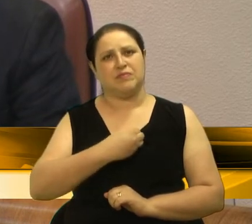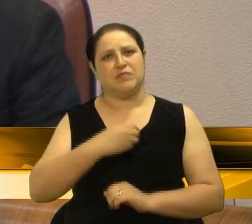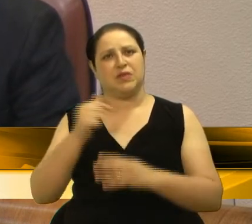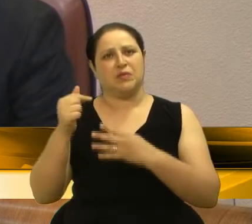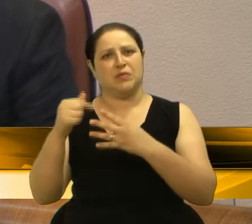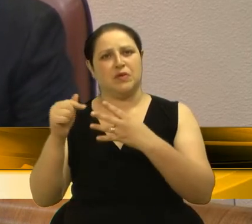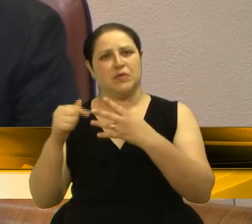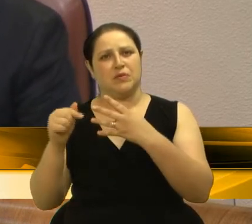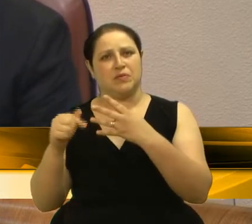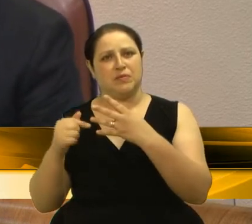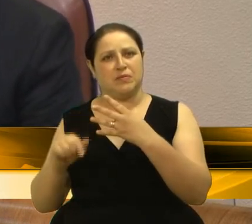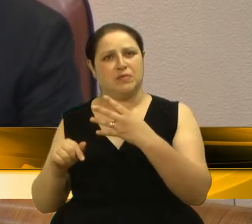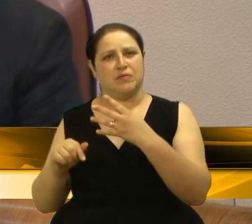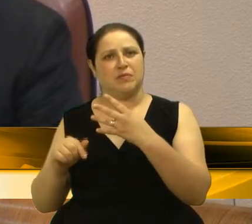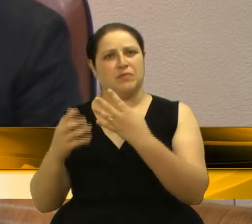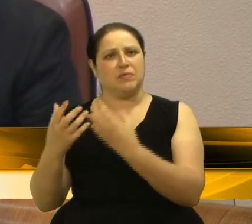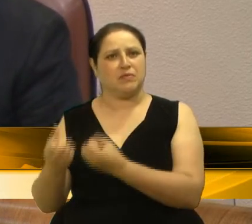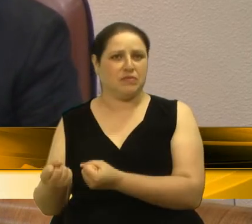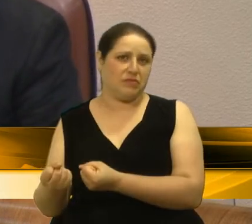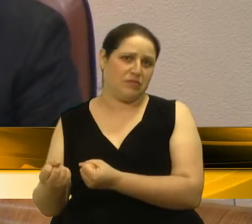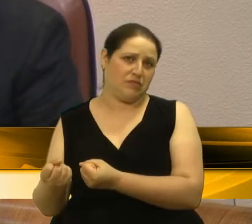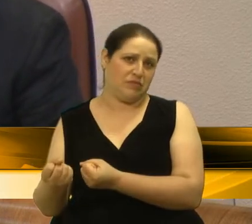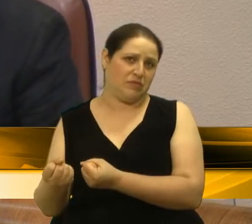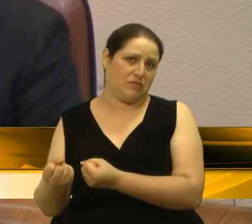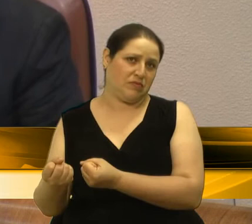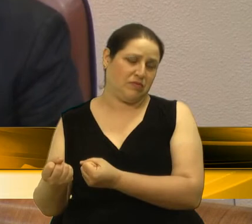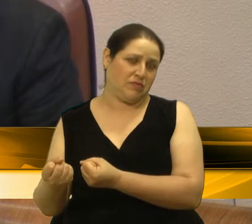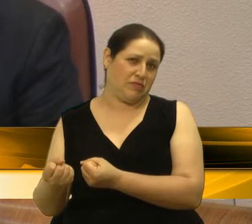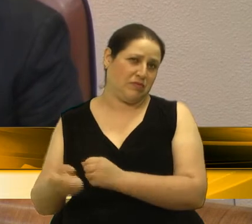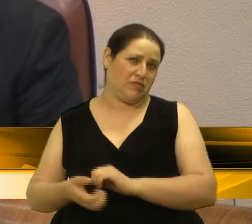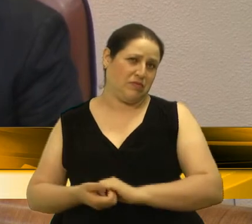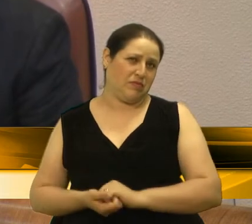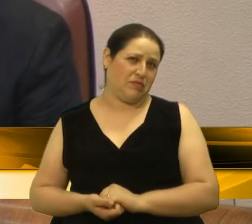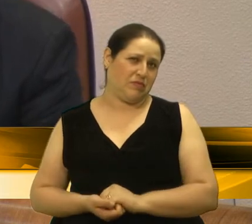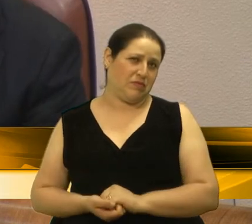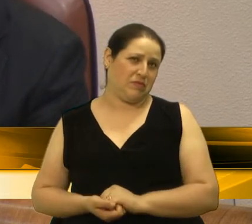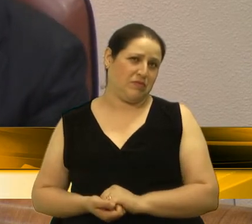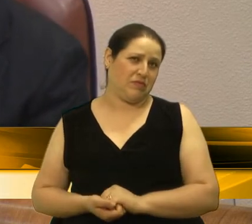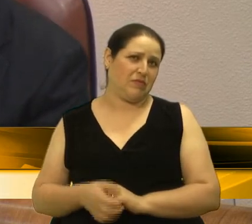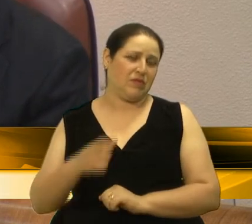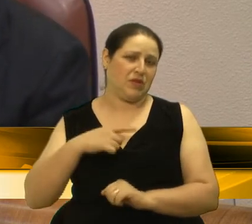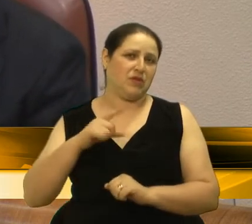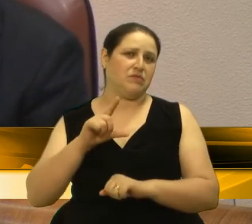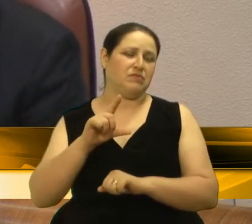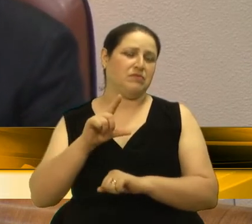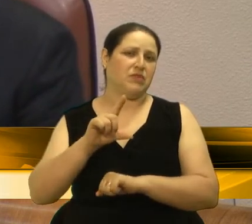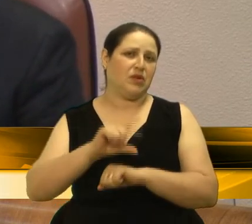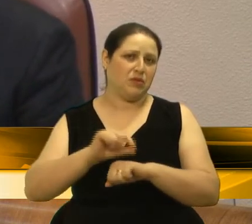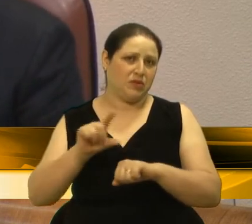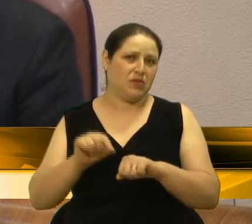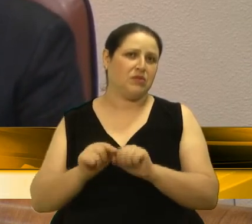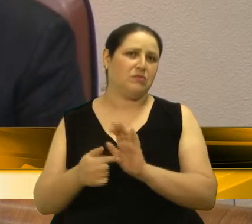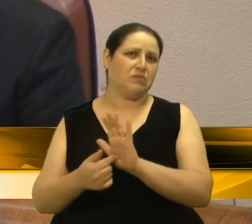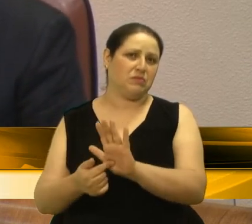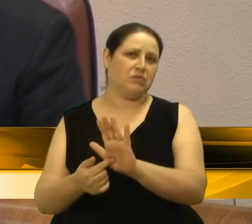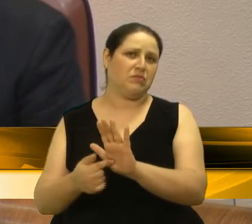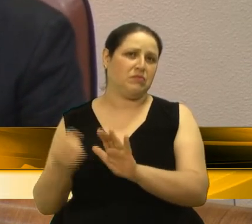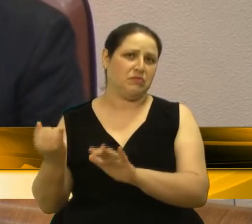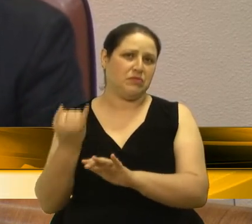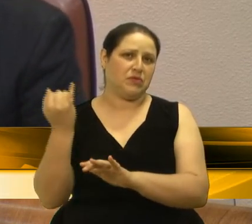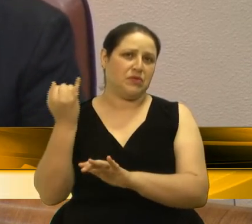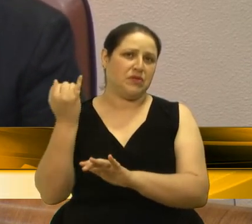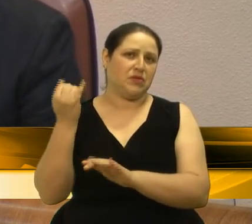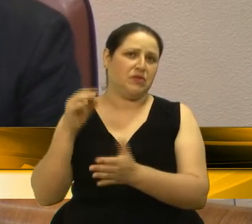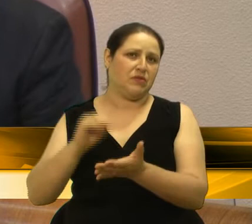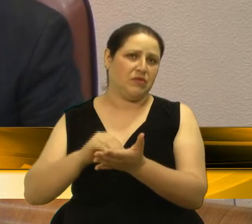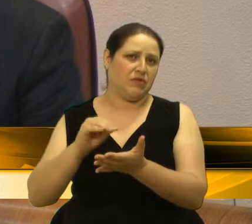para o deferimento do pleito liminar. Haja vista que a argumentação apresentada é relevante e a urgência do provimento judicial